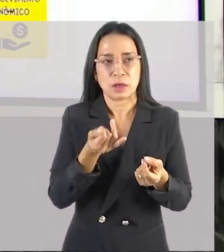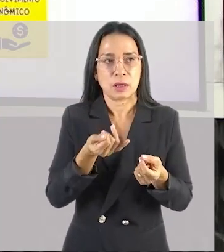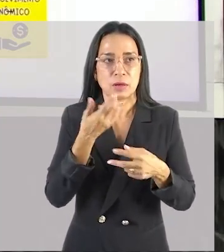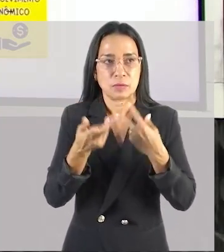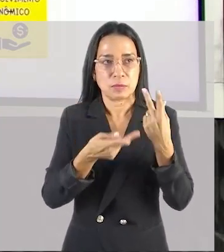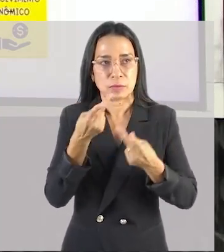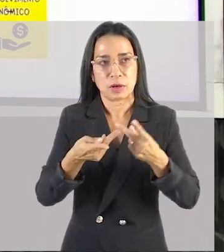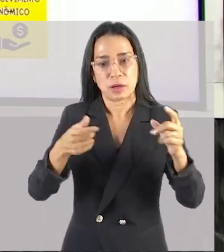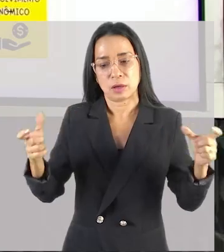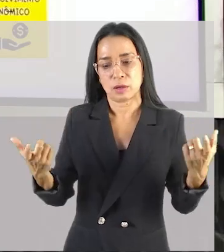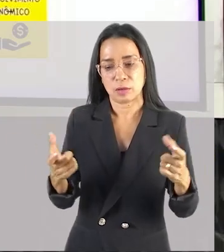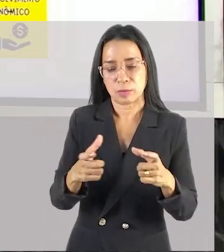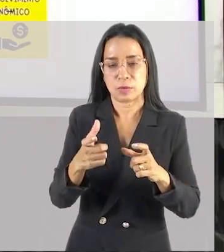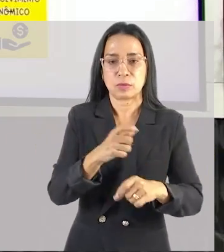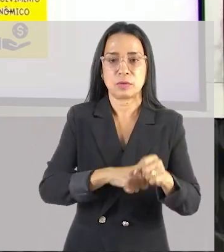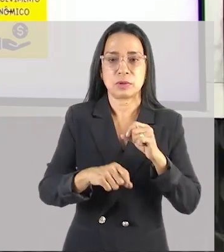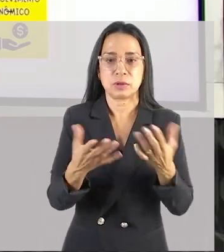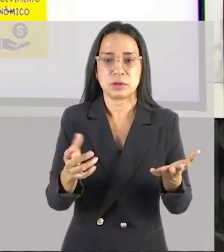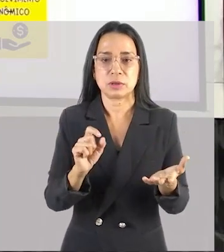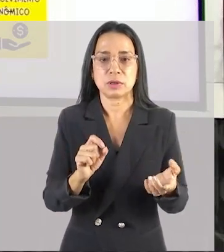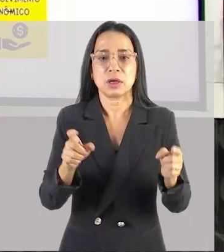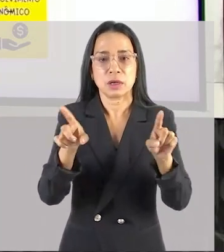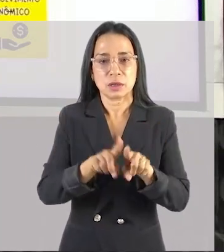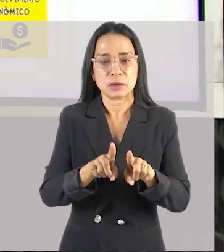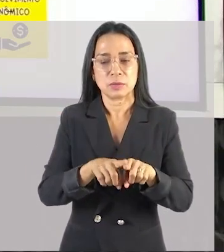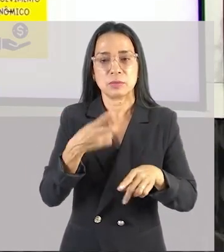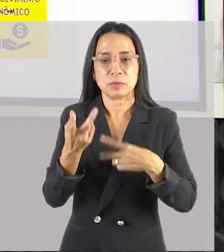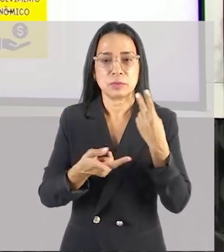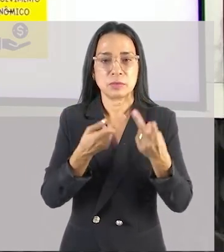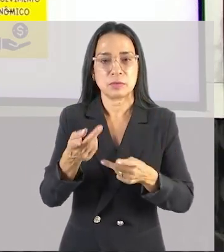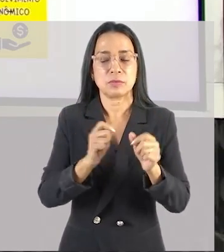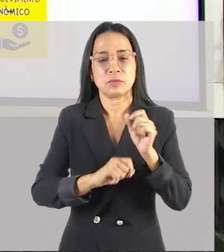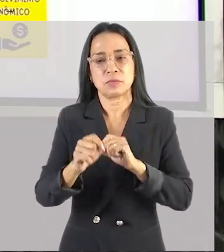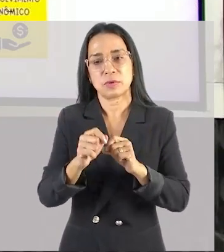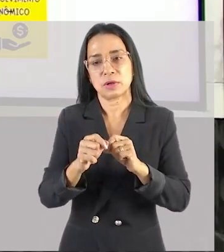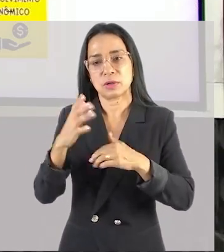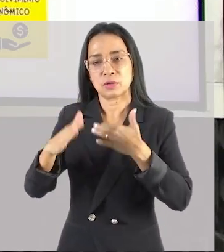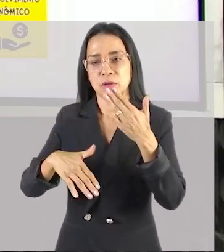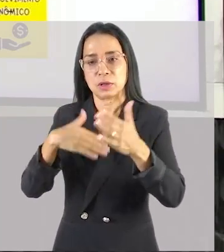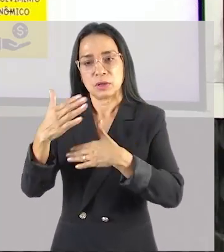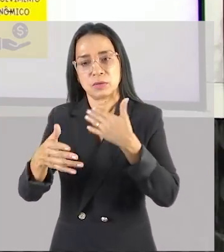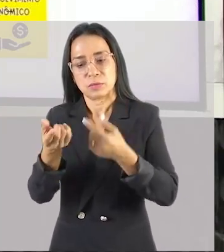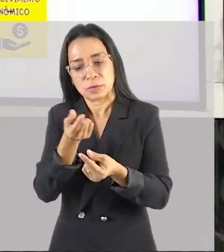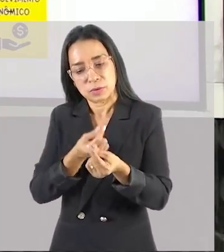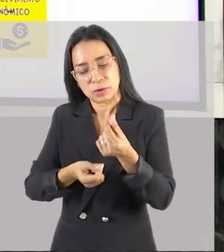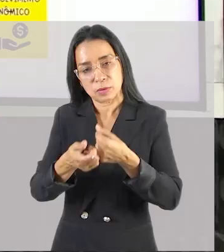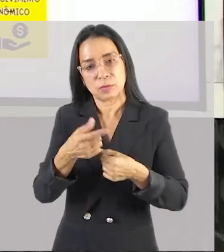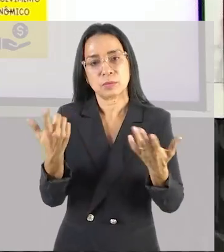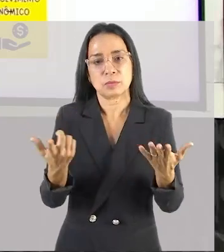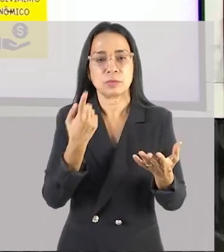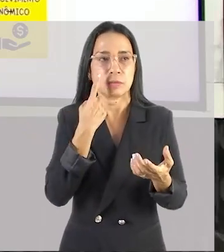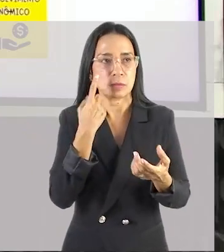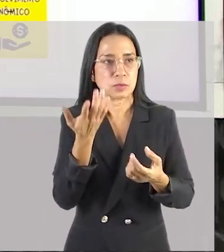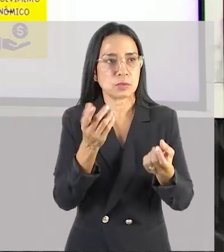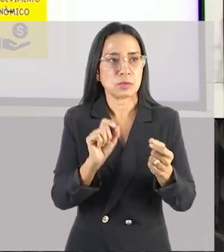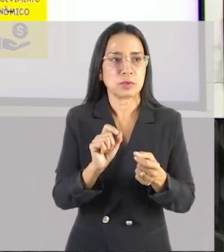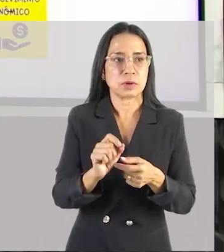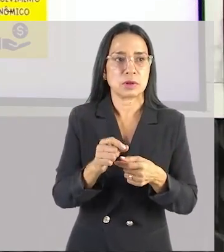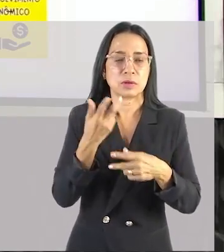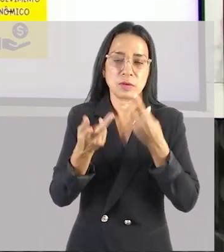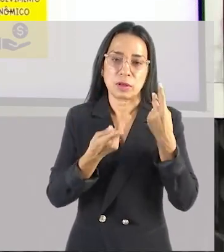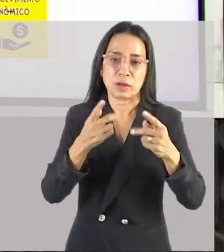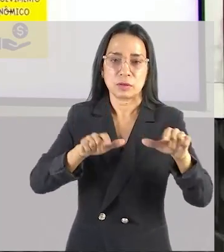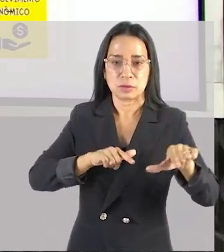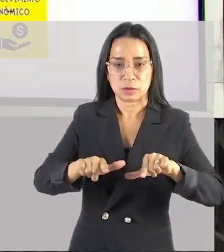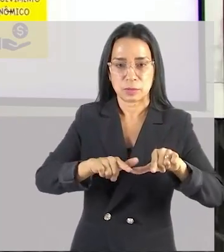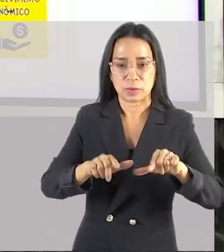porque ele está falando de mulheres que são invisíveis, mas ele também fala de eixo de desenvolvimento econômico, visto que ele estava falando de